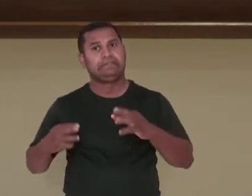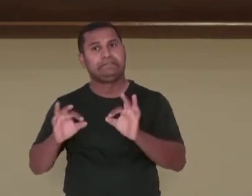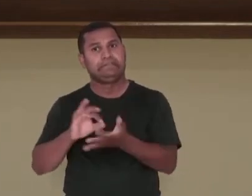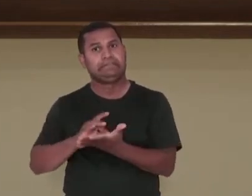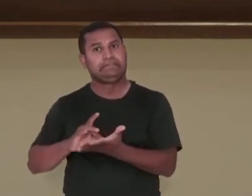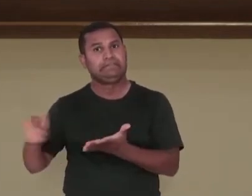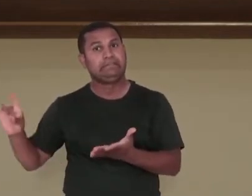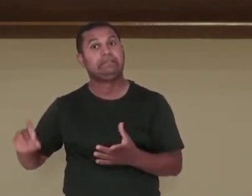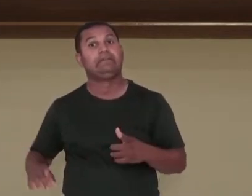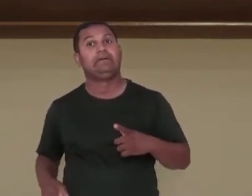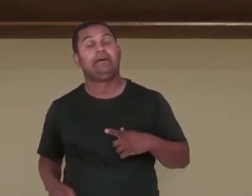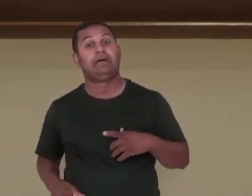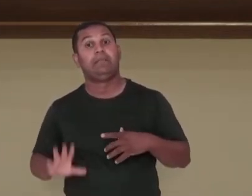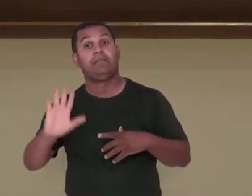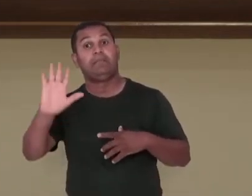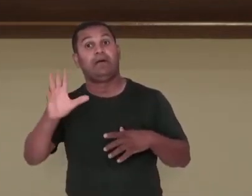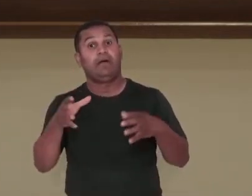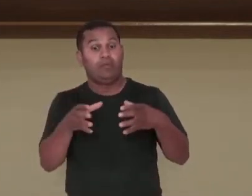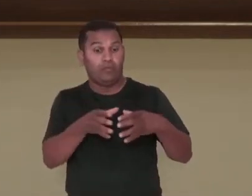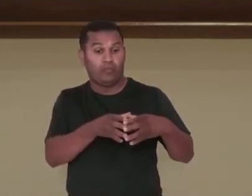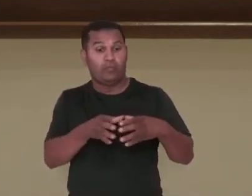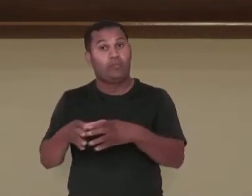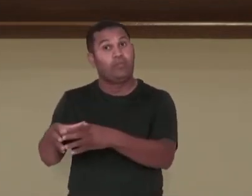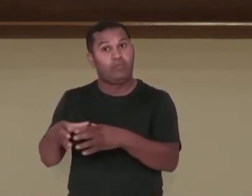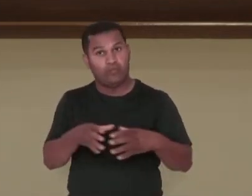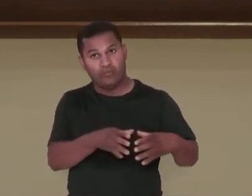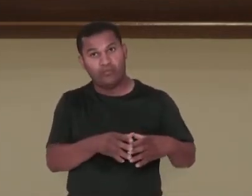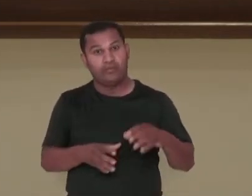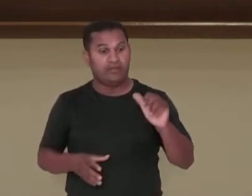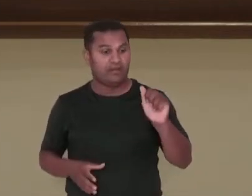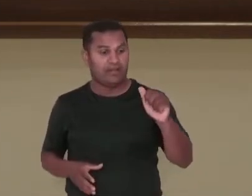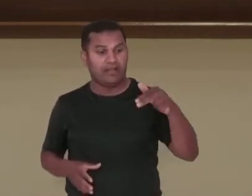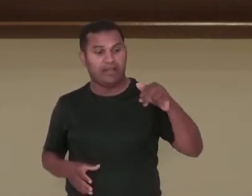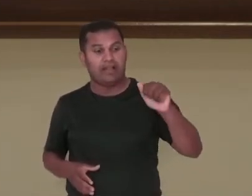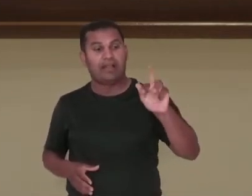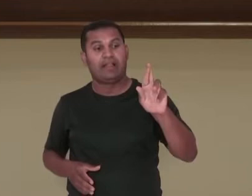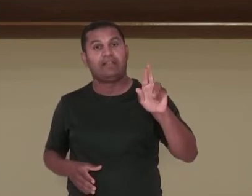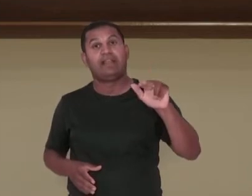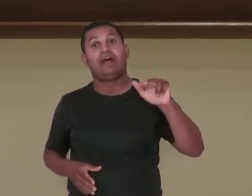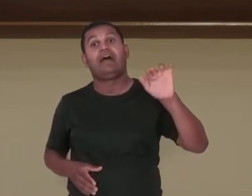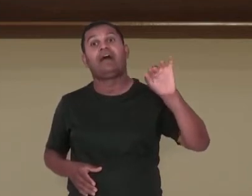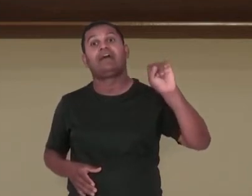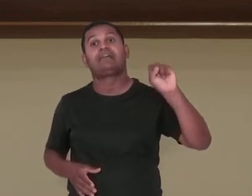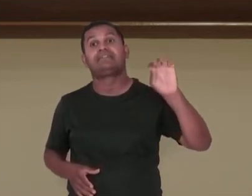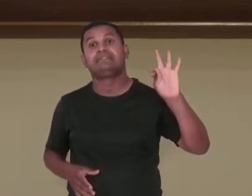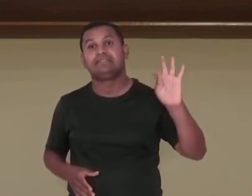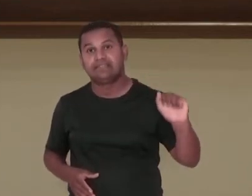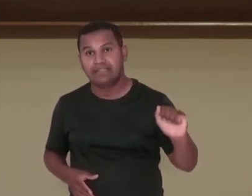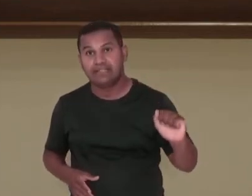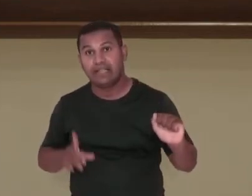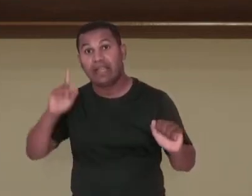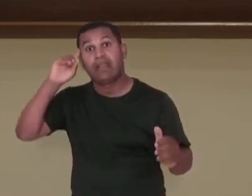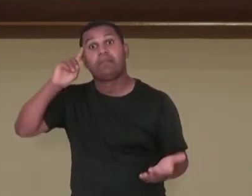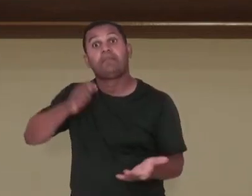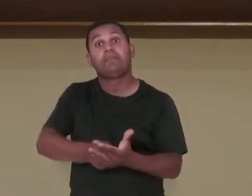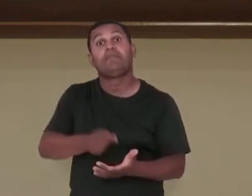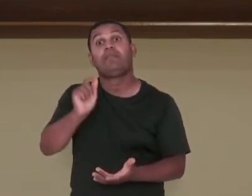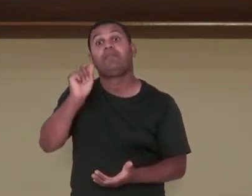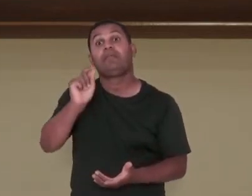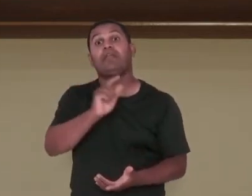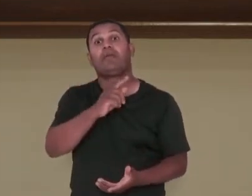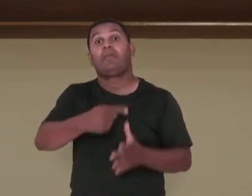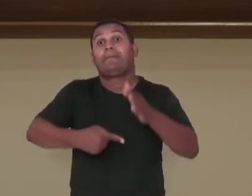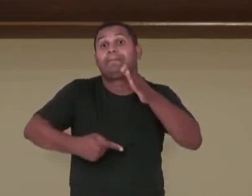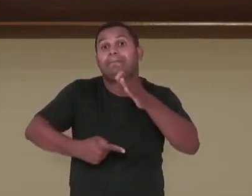os anarquistas, eles organizaram o primeiro Congresso Operário Brasileiro. E nesse congresso,